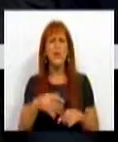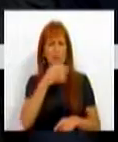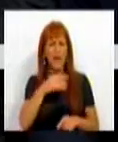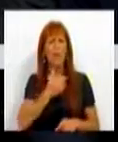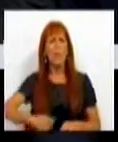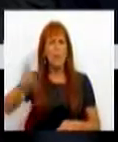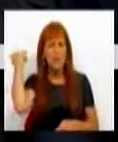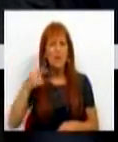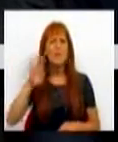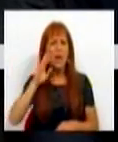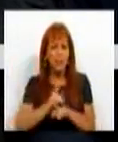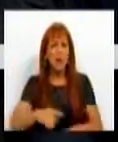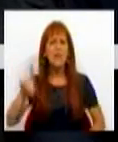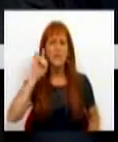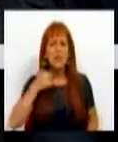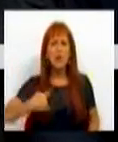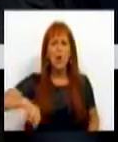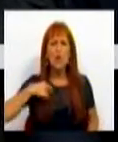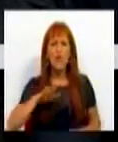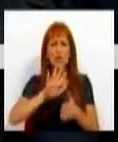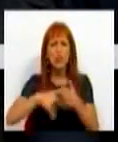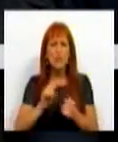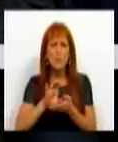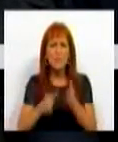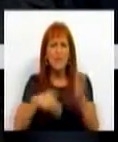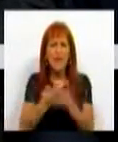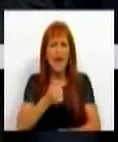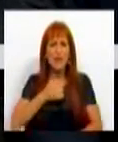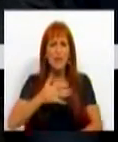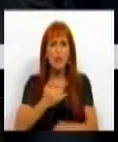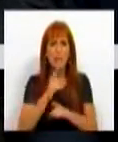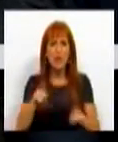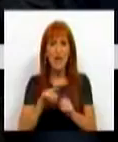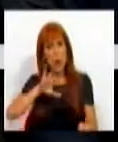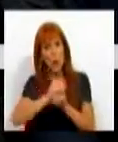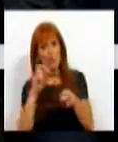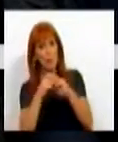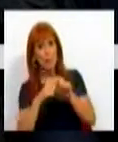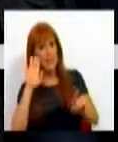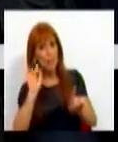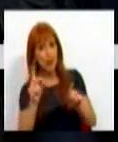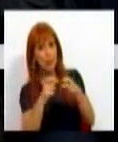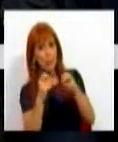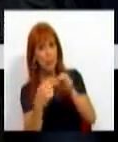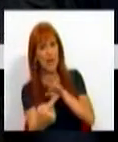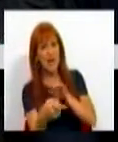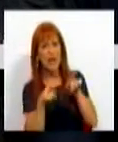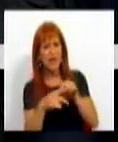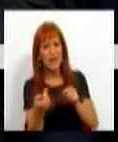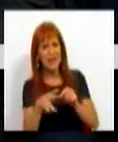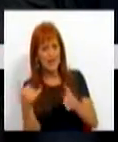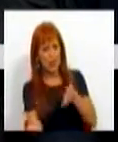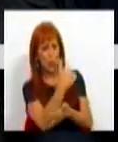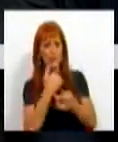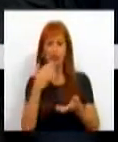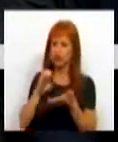falar no passado. Sabe porquê que é fundamental nós termos um programa de capitalização das empresas? Porque este é um outro problema. Sabe qual é este problema? Isto é, taxa de